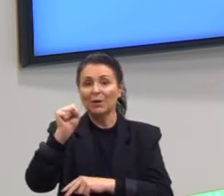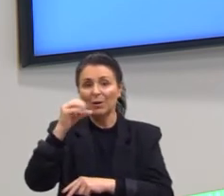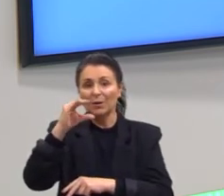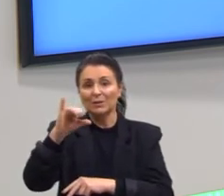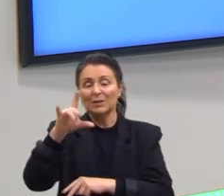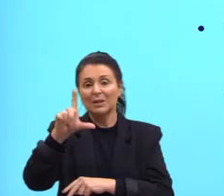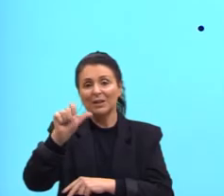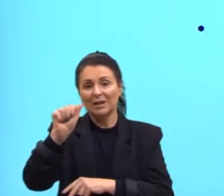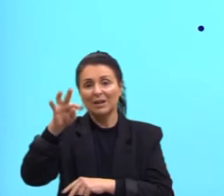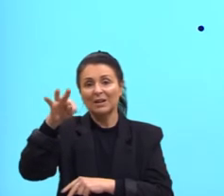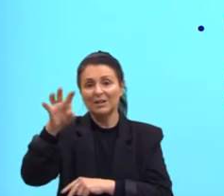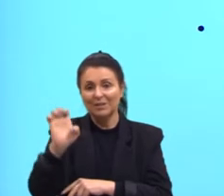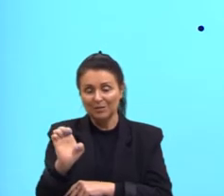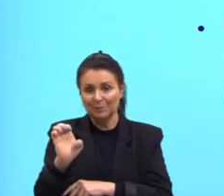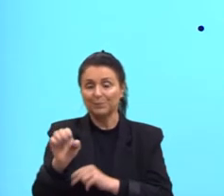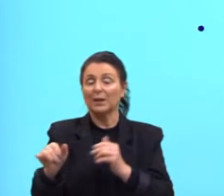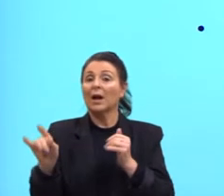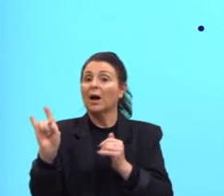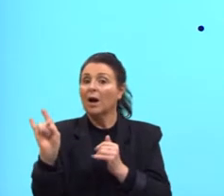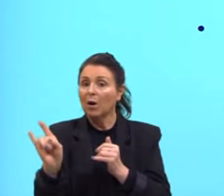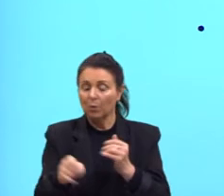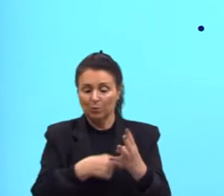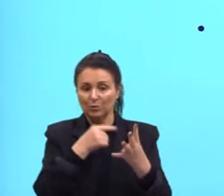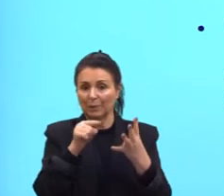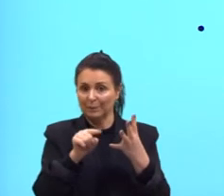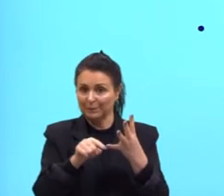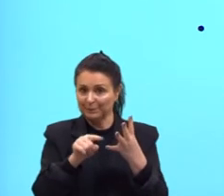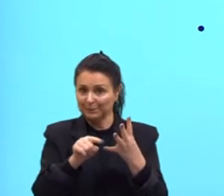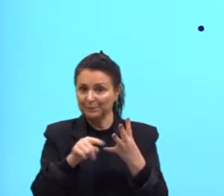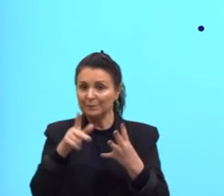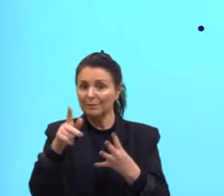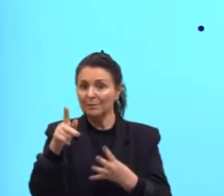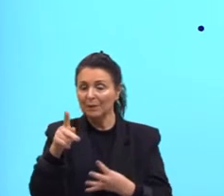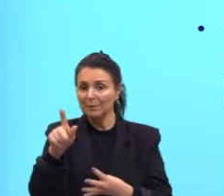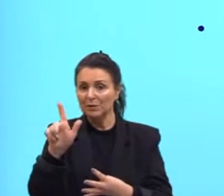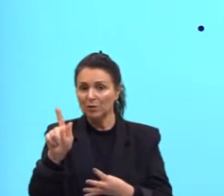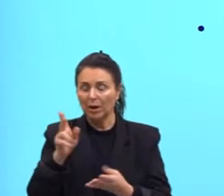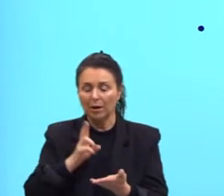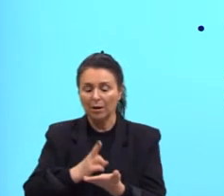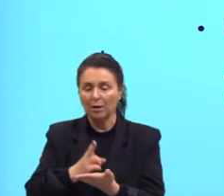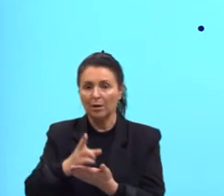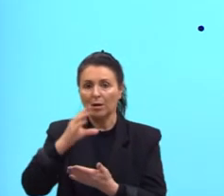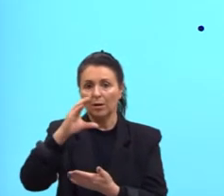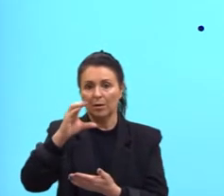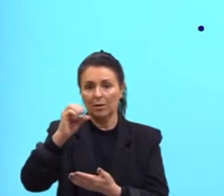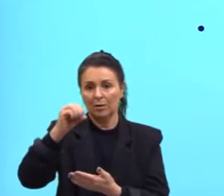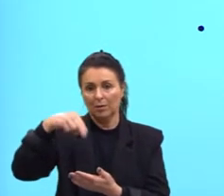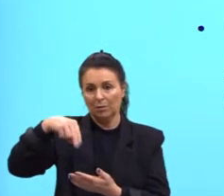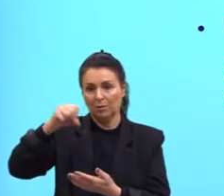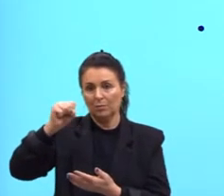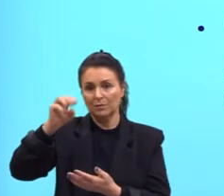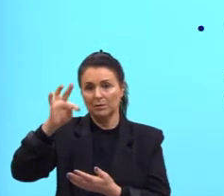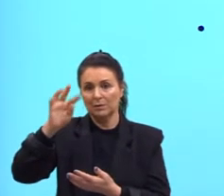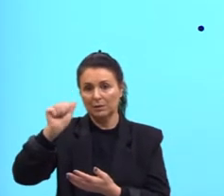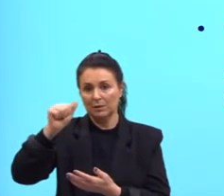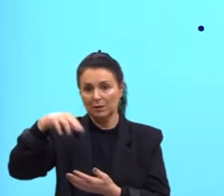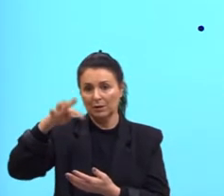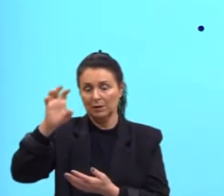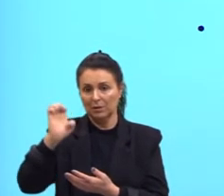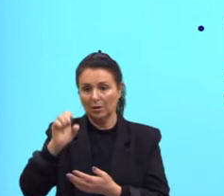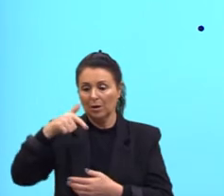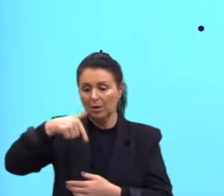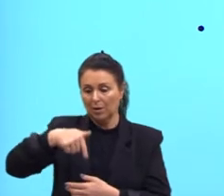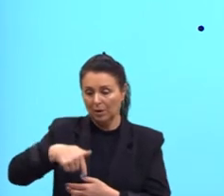EA última classificação que nós temos é a PG constante a razão ela é